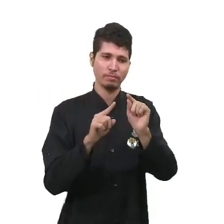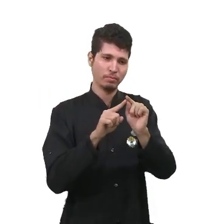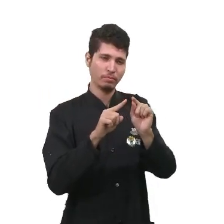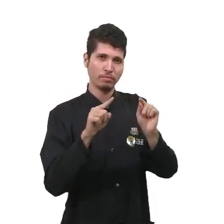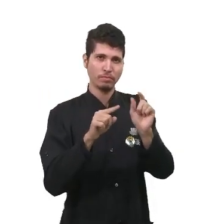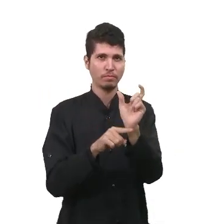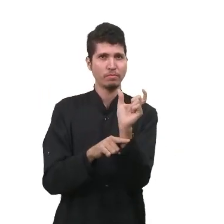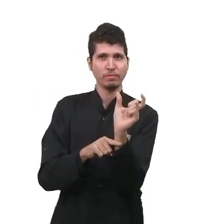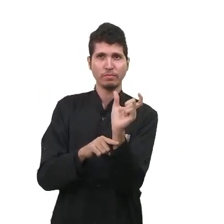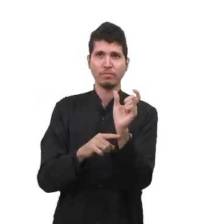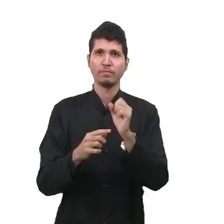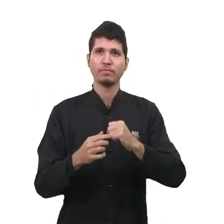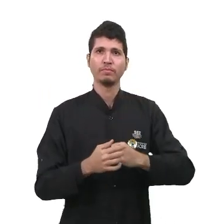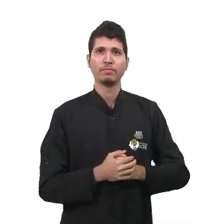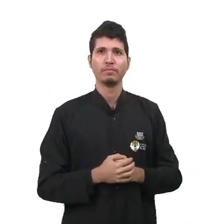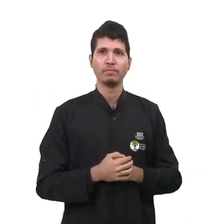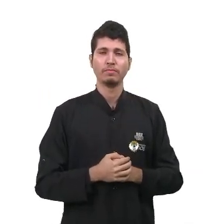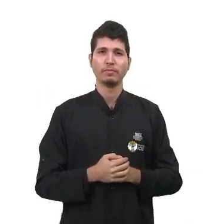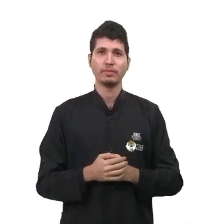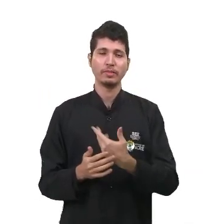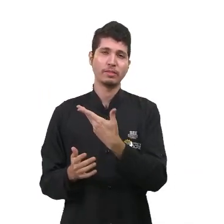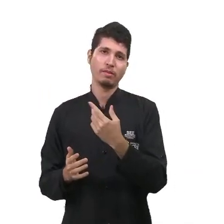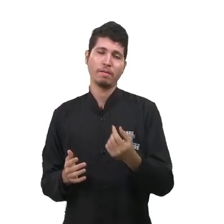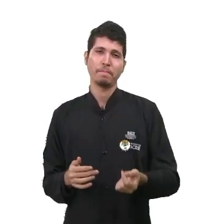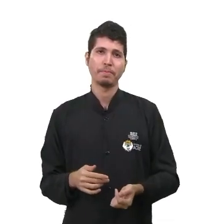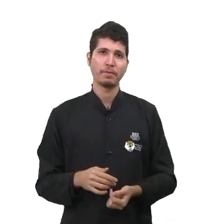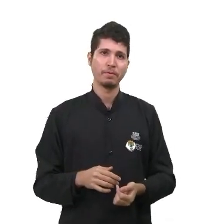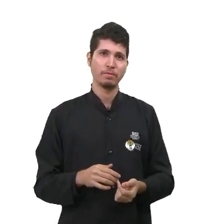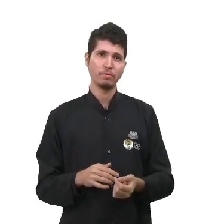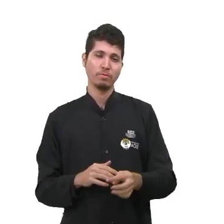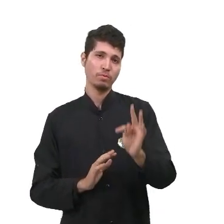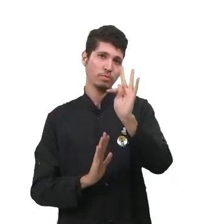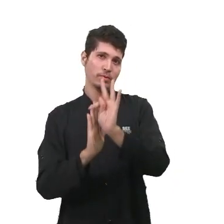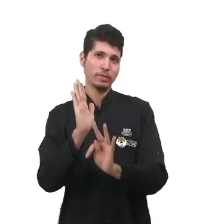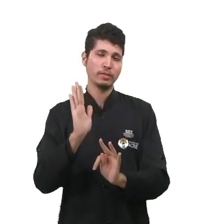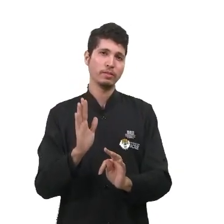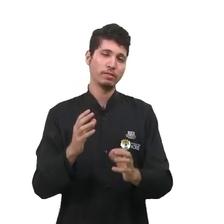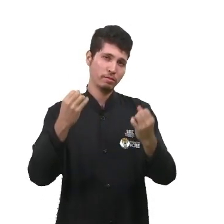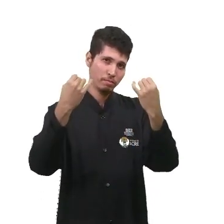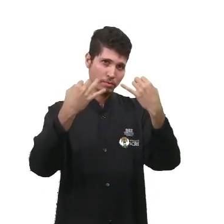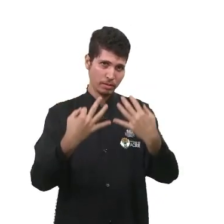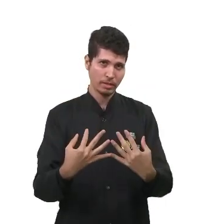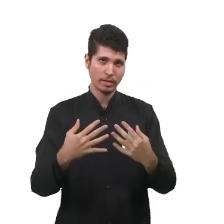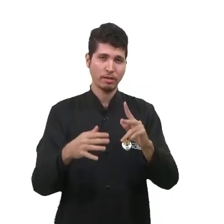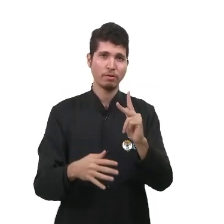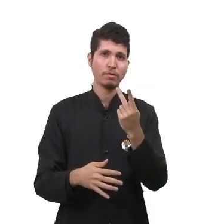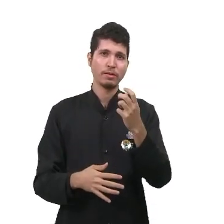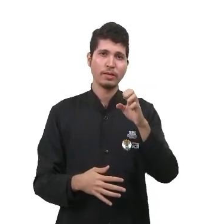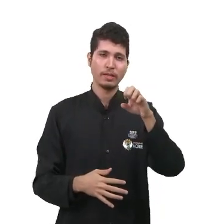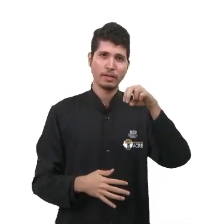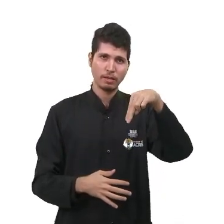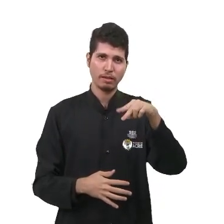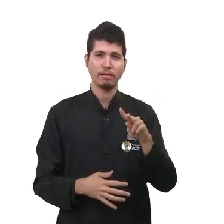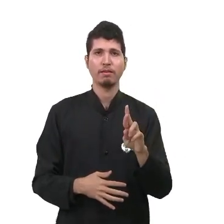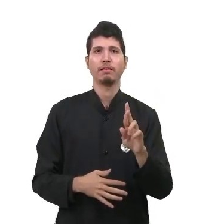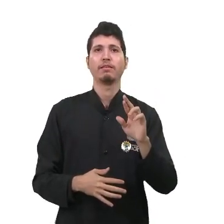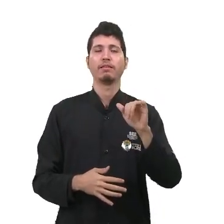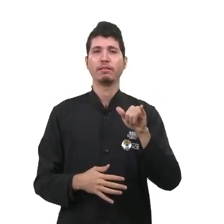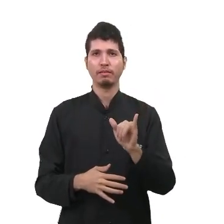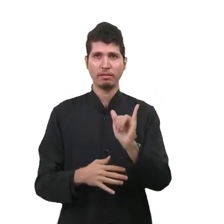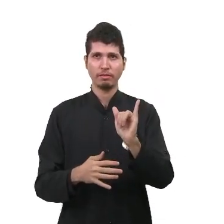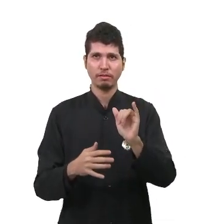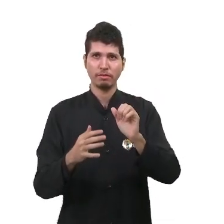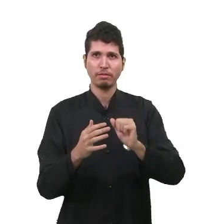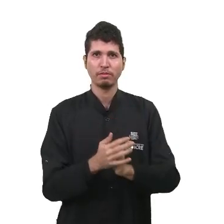aqui no nosso texto, que é Henry Ford. O que acontece aqui? Henry Ford, ele passa a otimizar os processos de sua